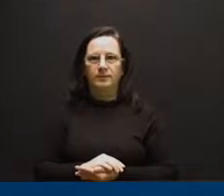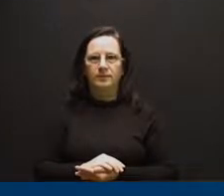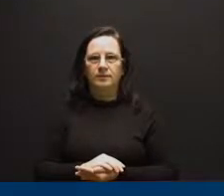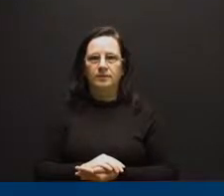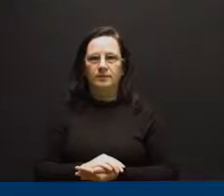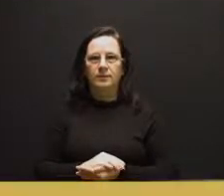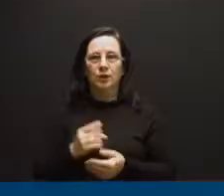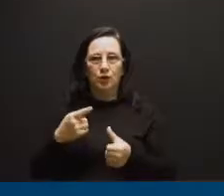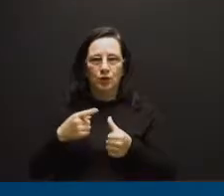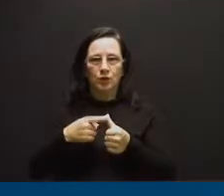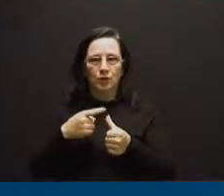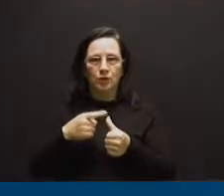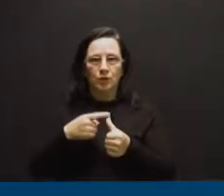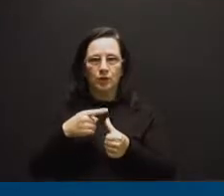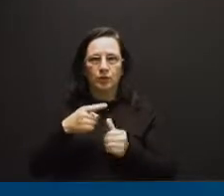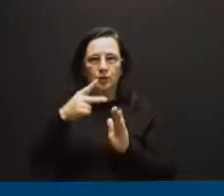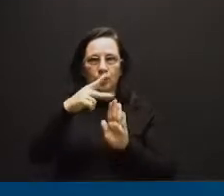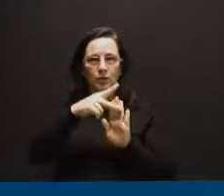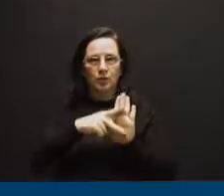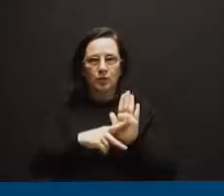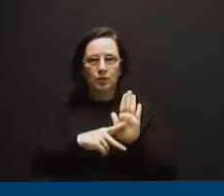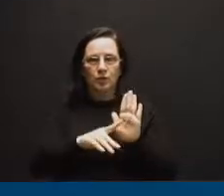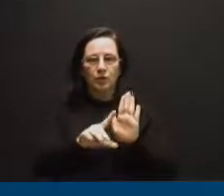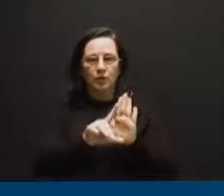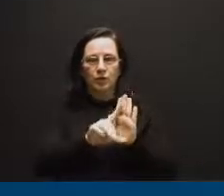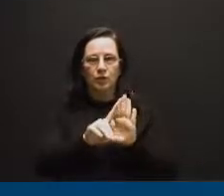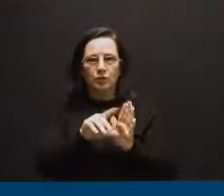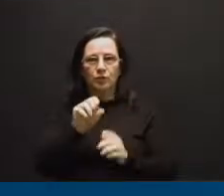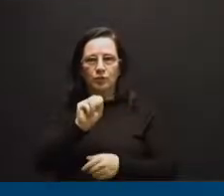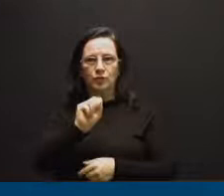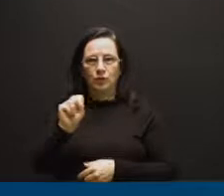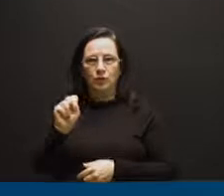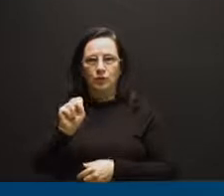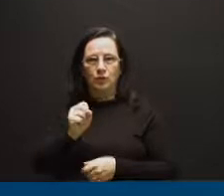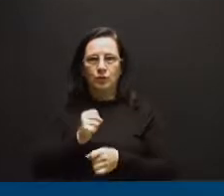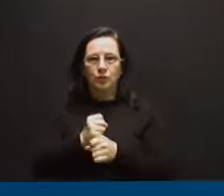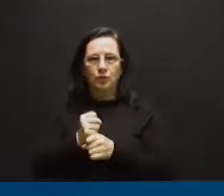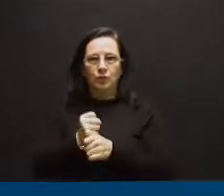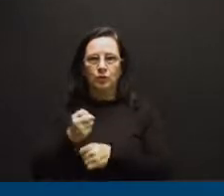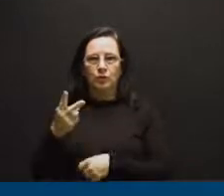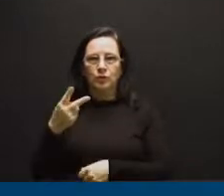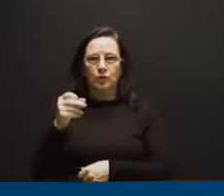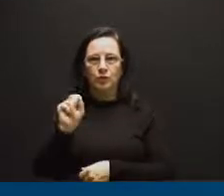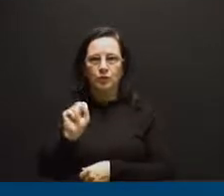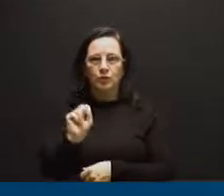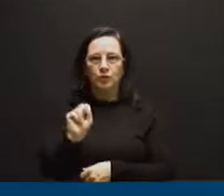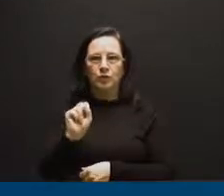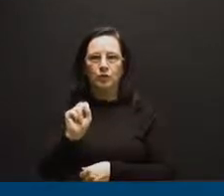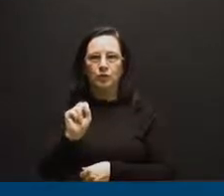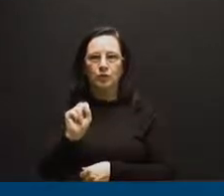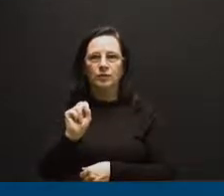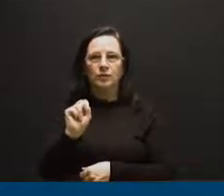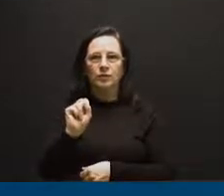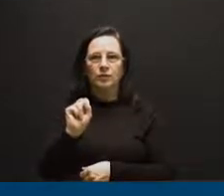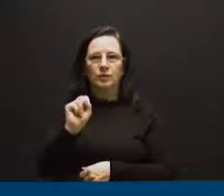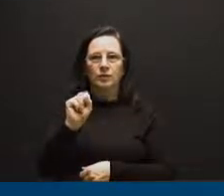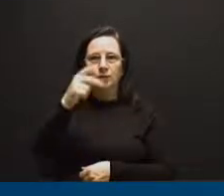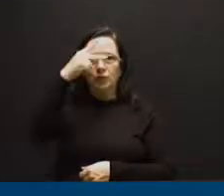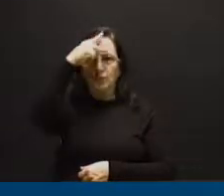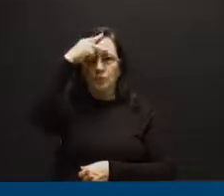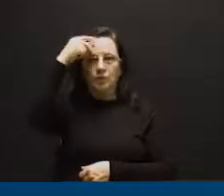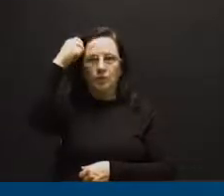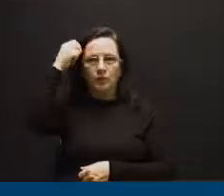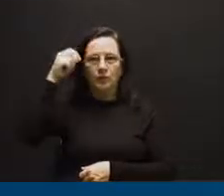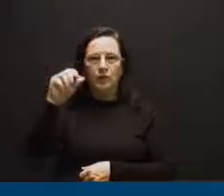o primeiro item da pauta é o projeto de lei de número 88 barra 2018 de autoria do excelentíssimo senhor prefeito municipal